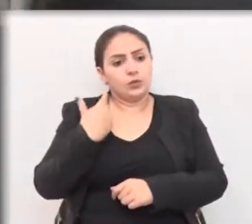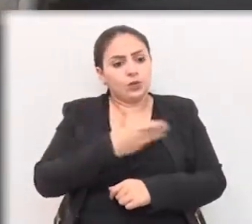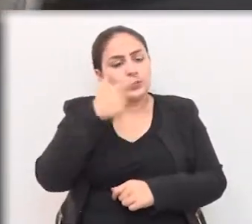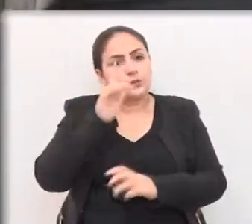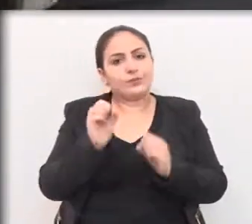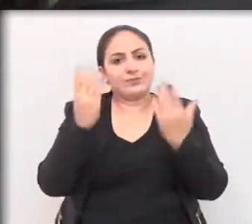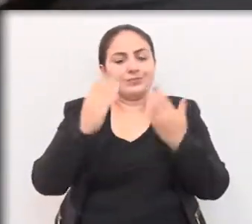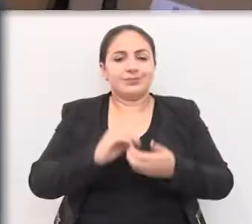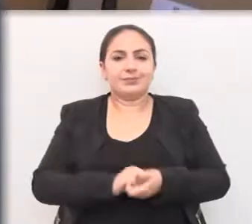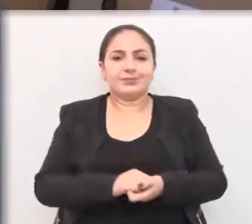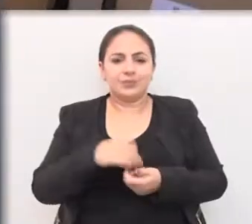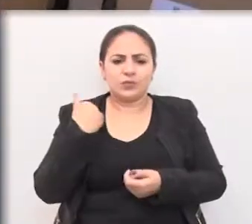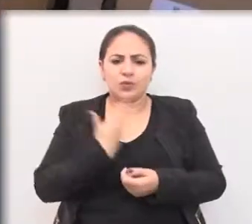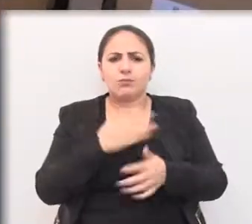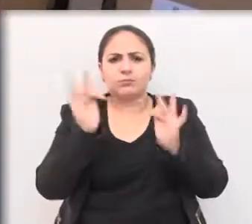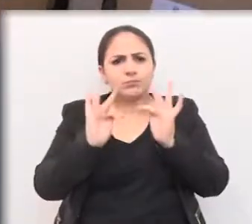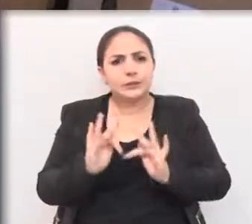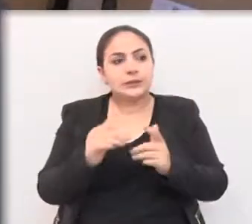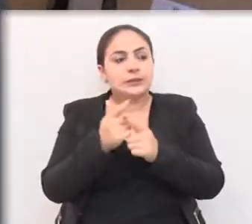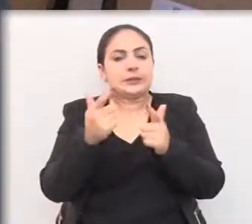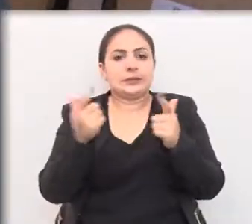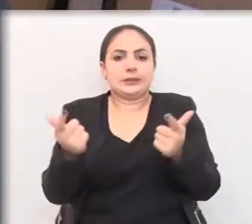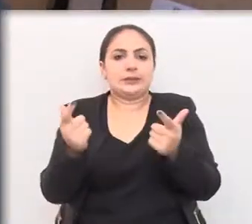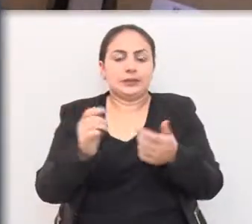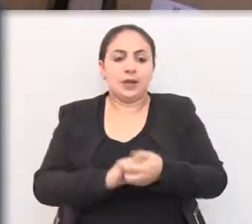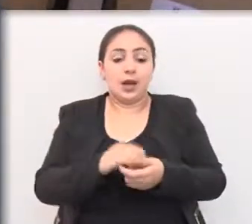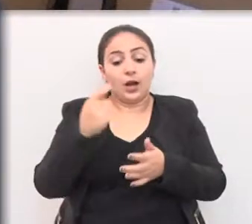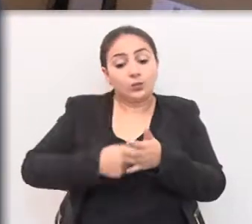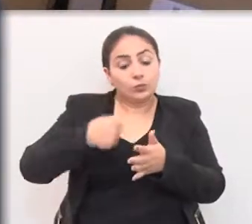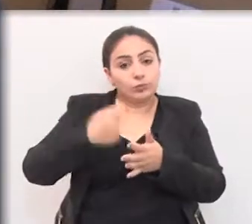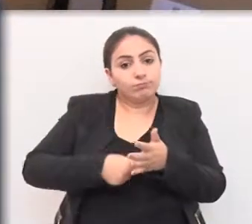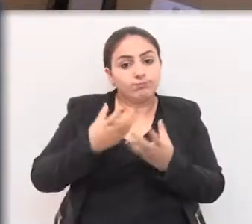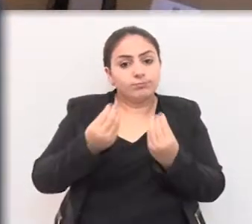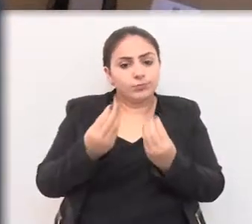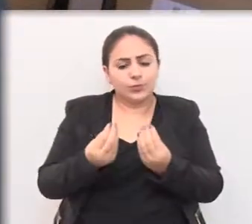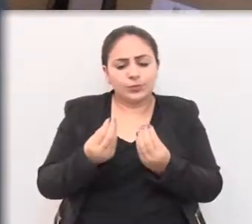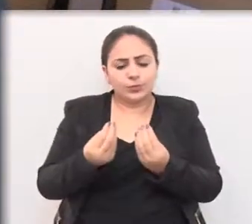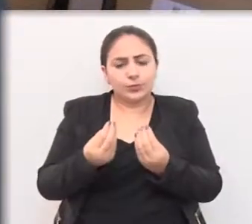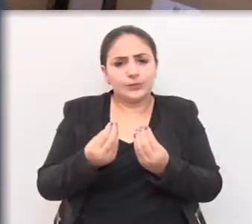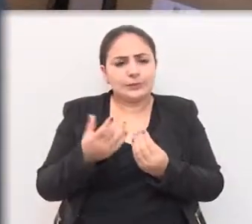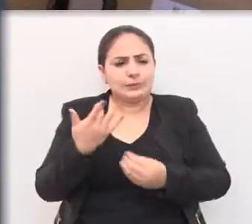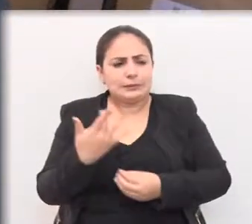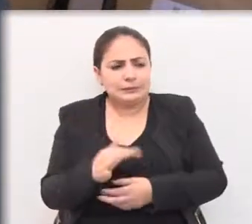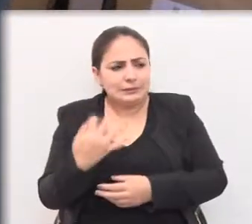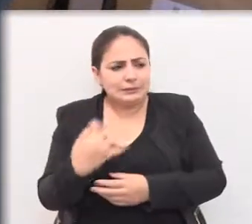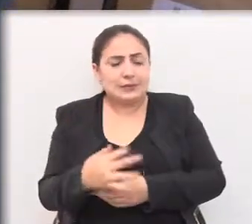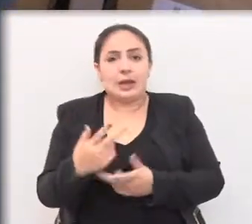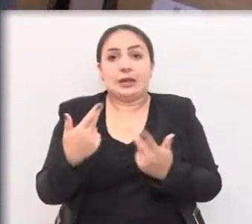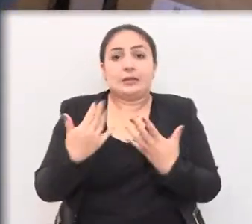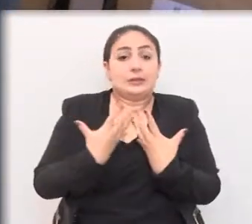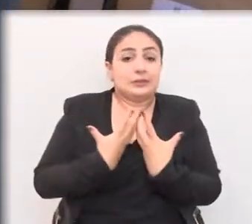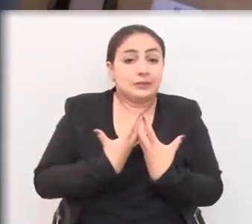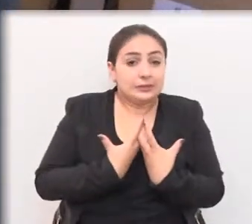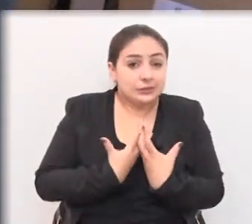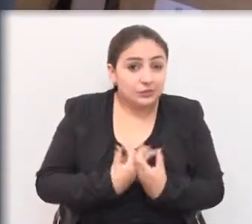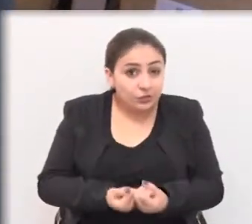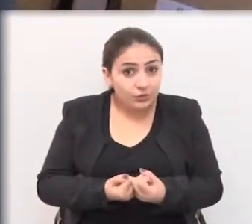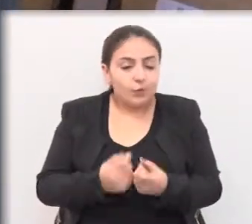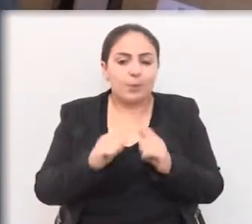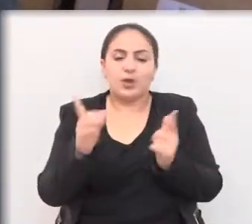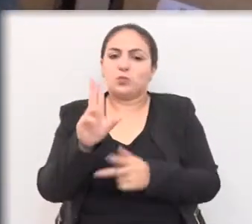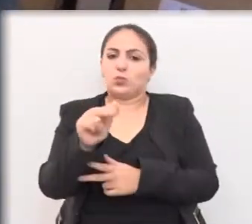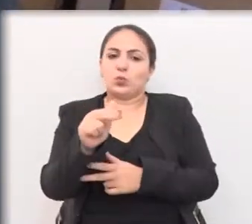Passo Fundenses, temos que comemorar. A nossa felicidade é imensa, né? A luta foi bastante dolorida,